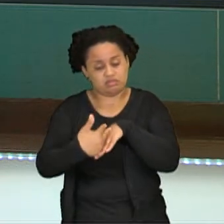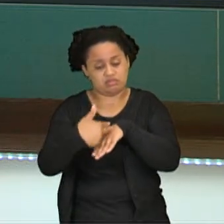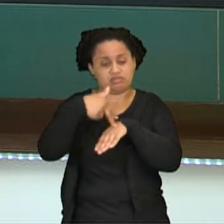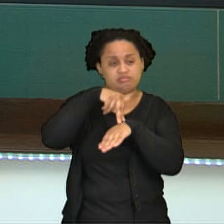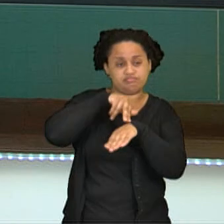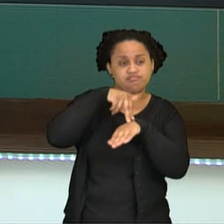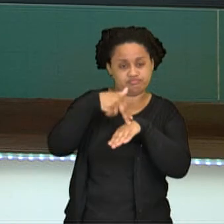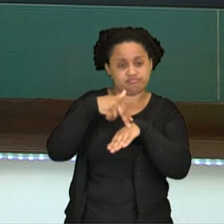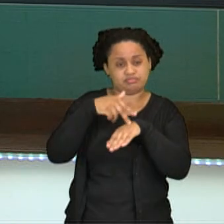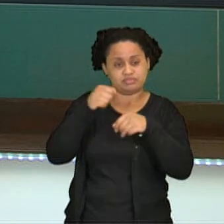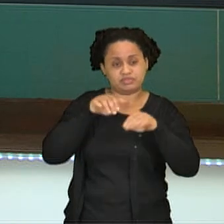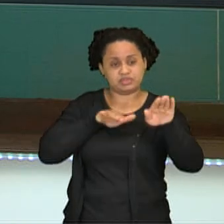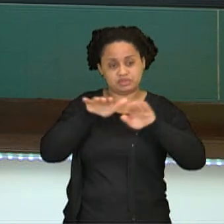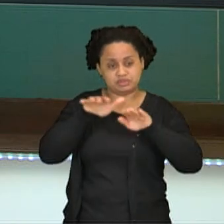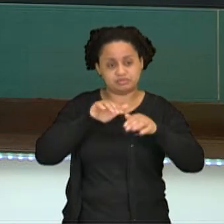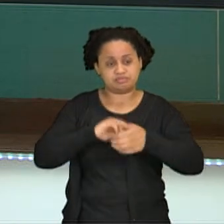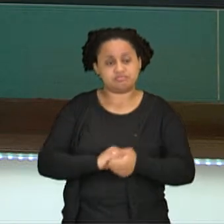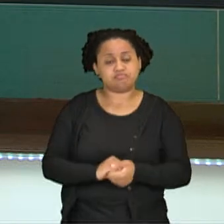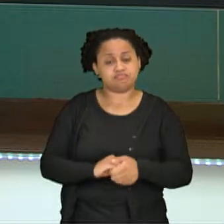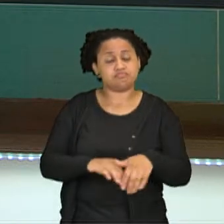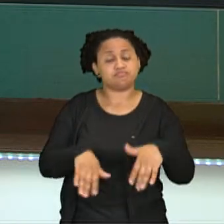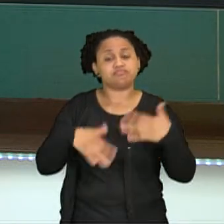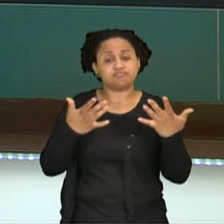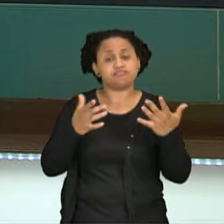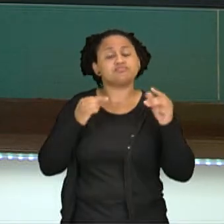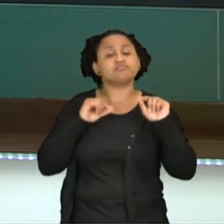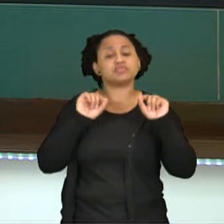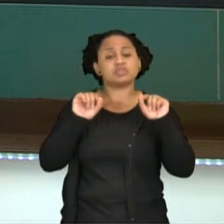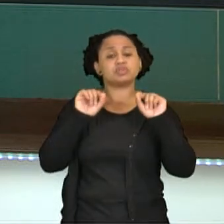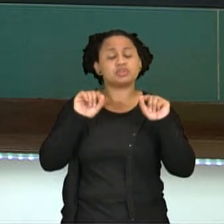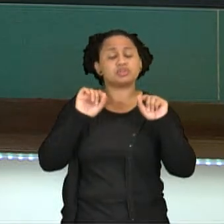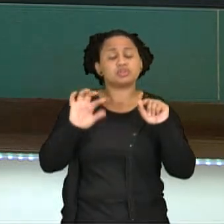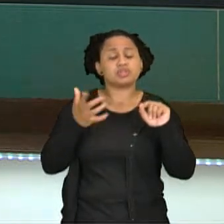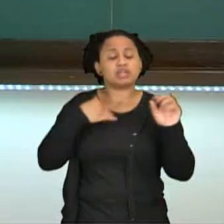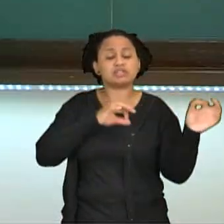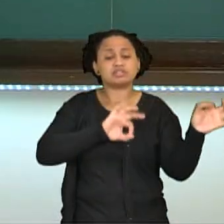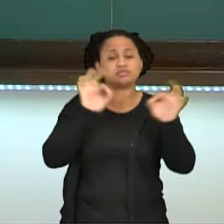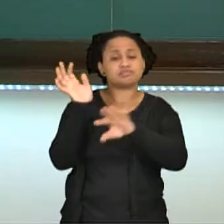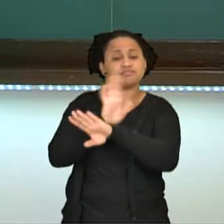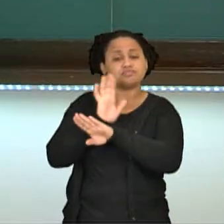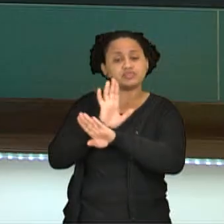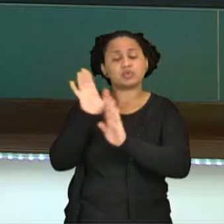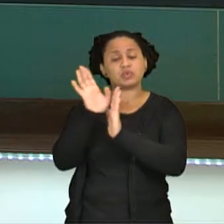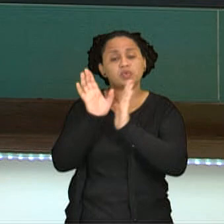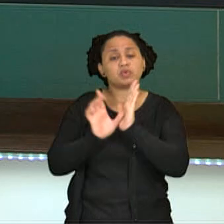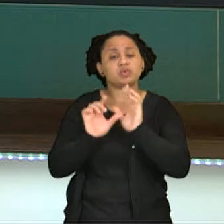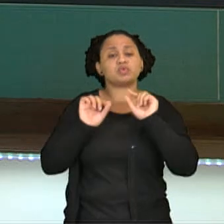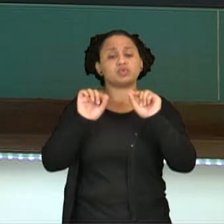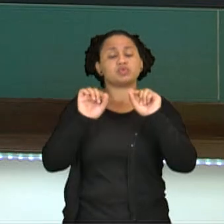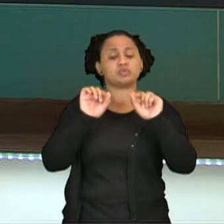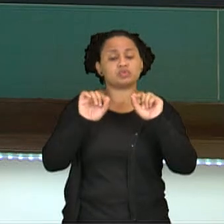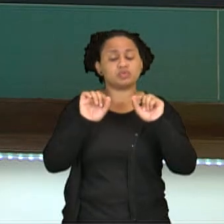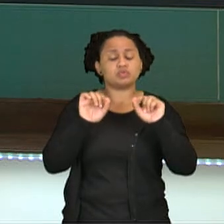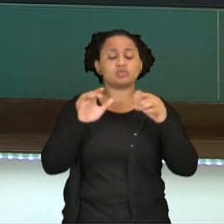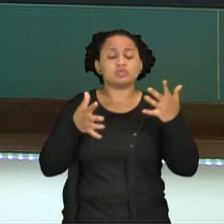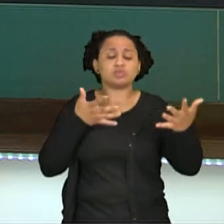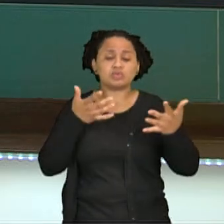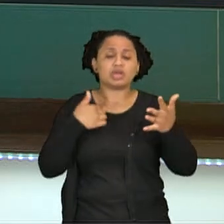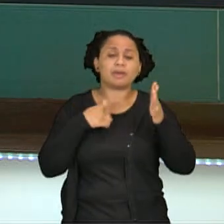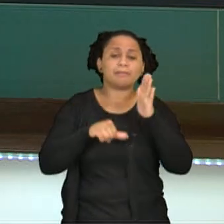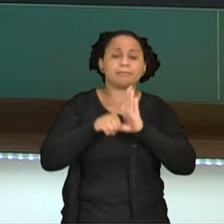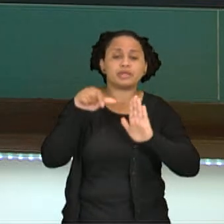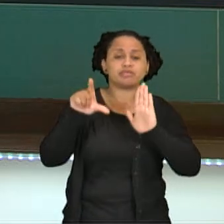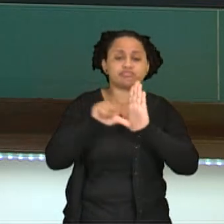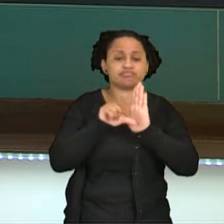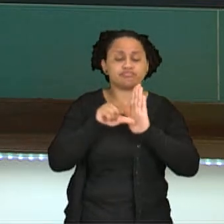esse movimento. Olha só, nesse vídeo, nós falamos sobre a primeira lei